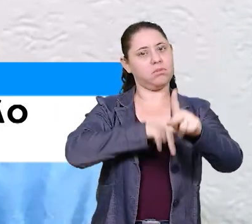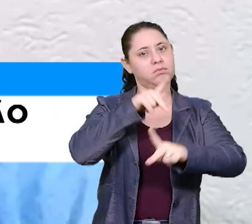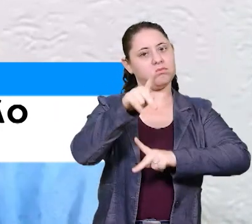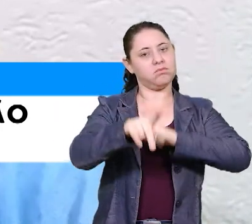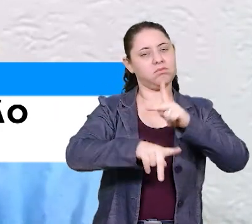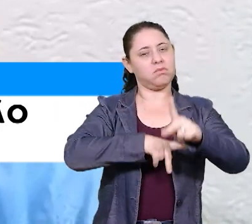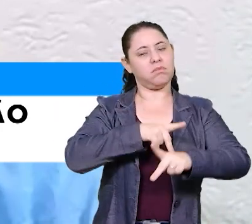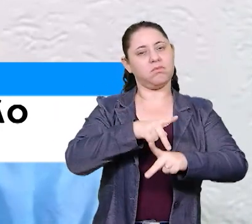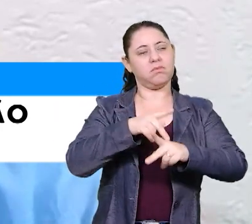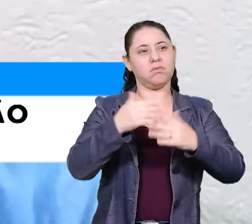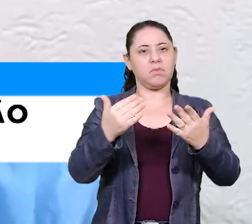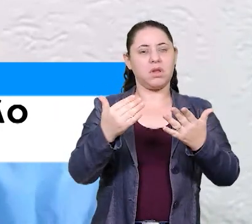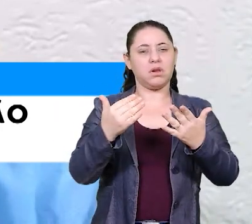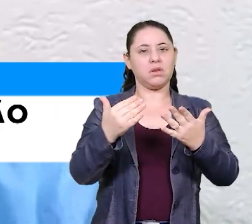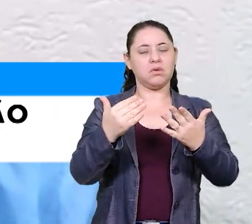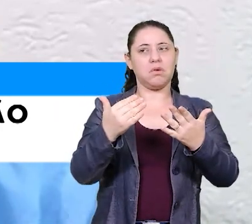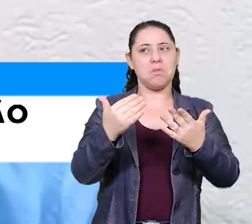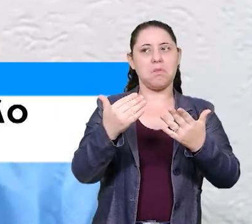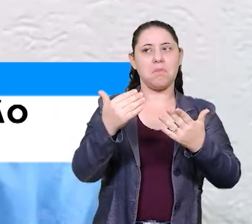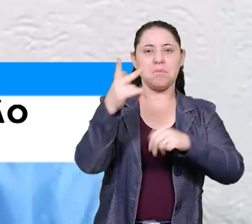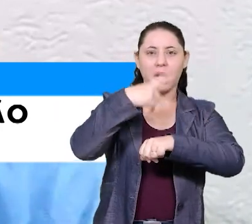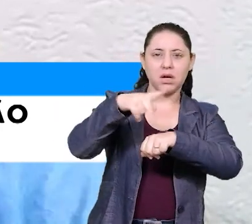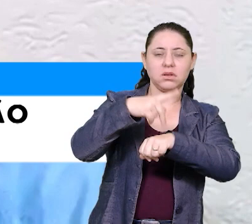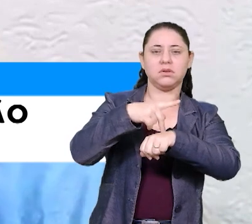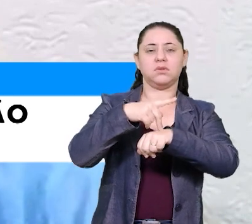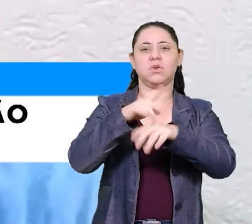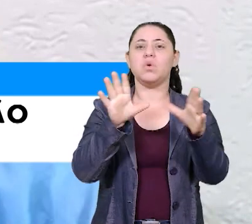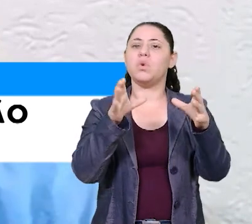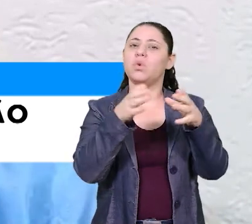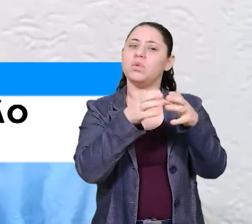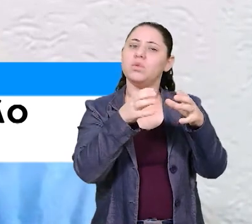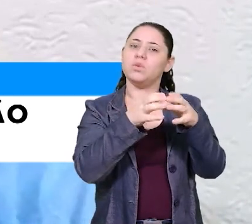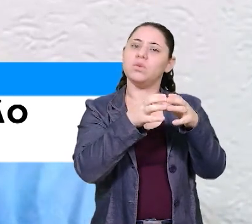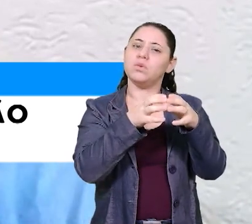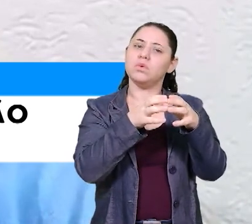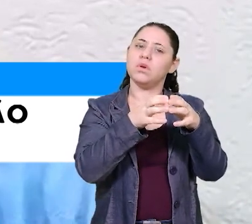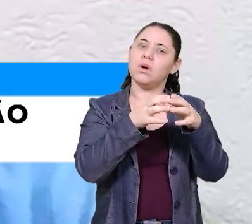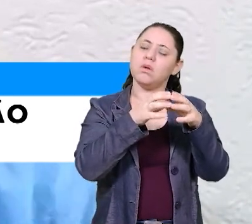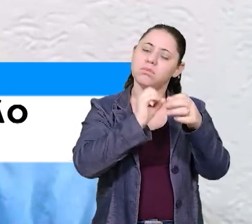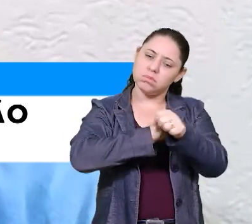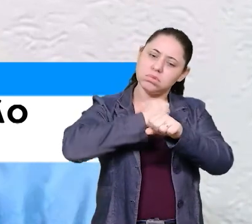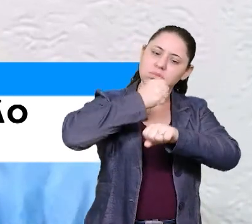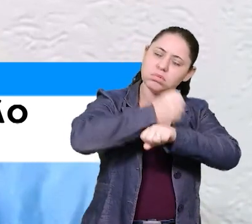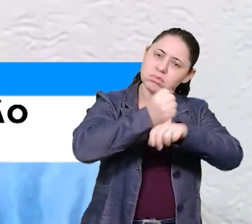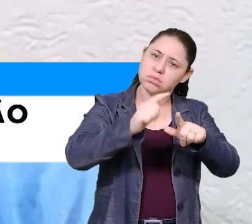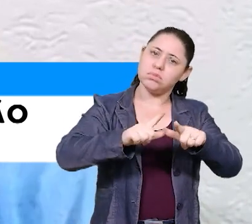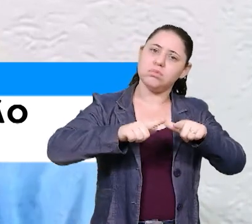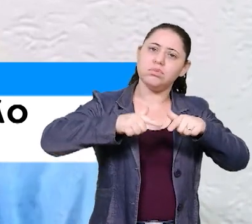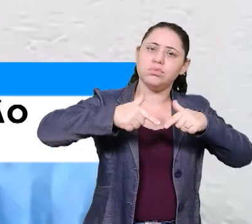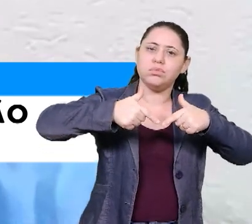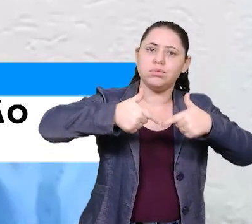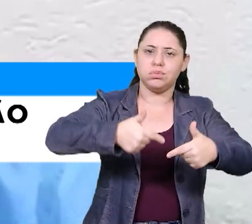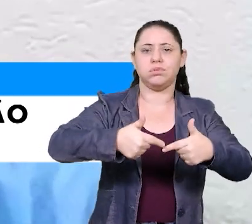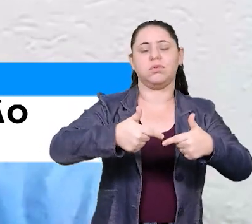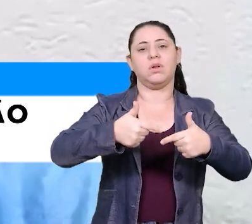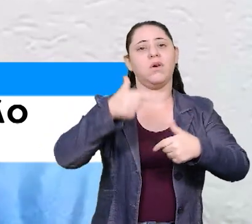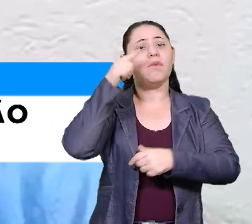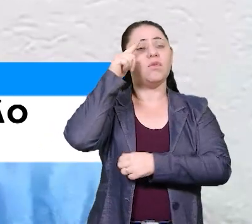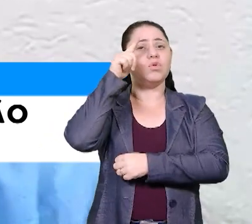outro, e essas manifestações espontâneas de brasilidade, de patriotismo, do